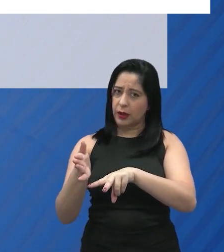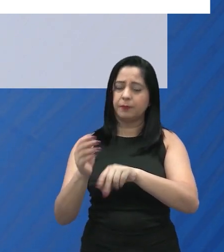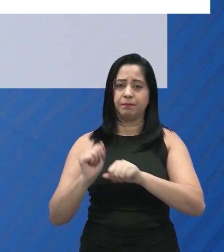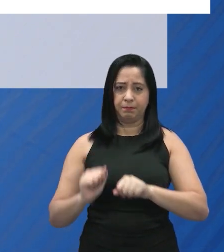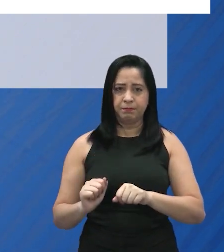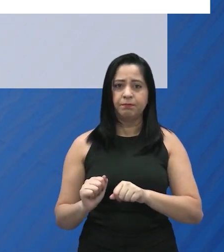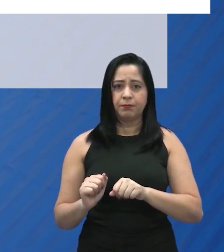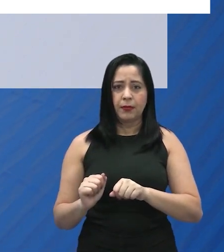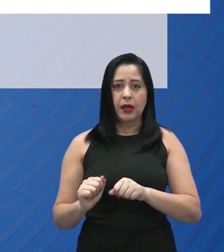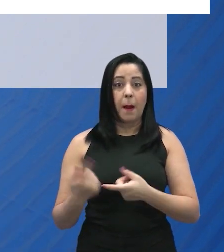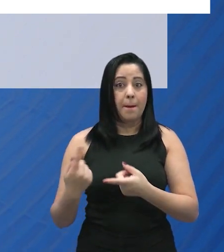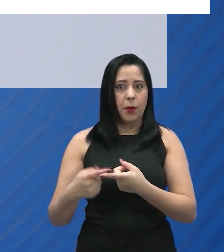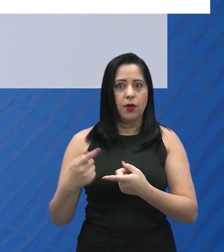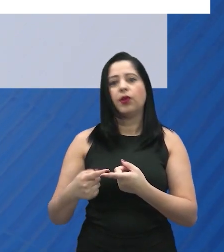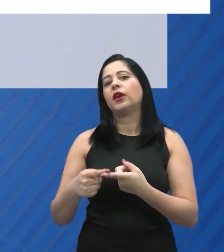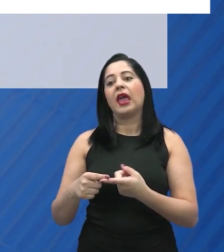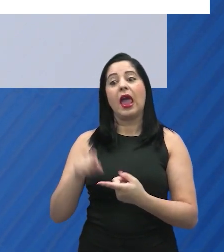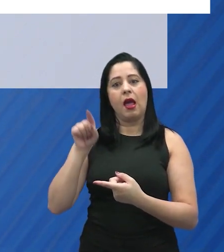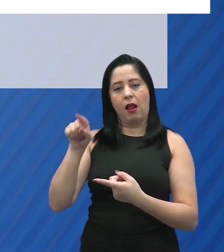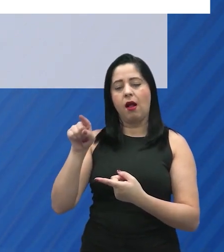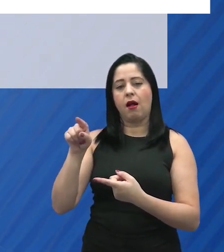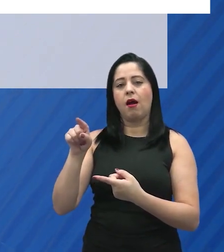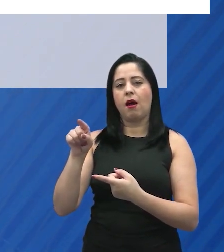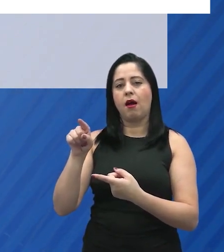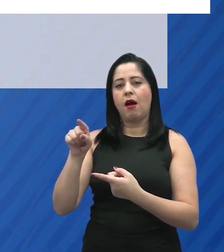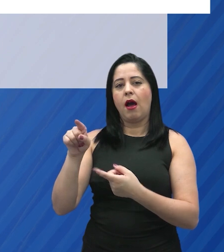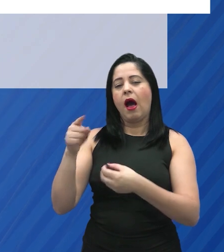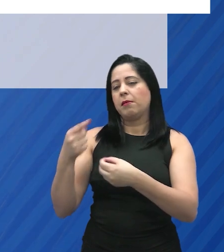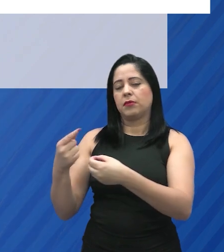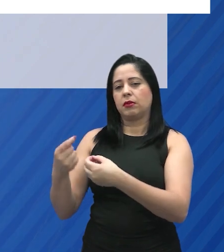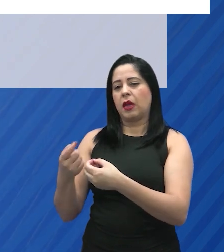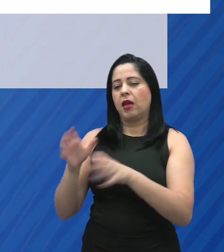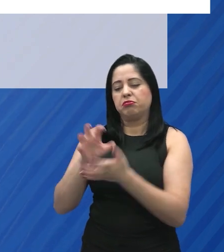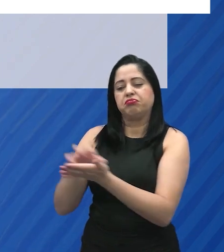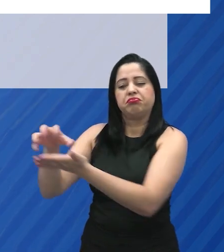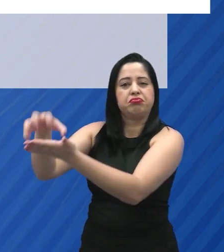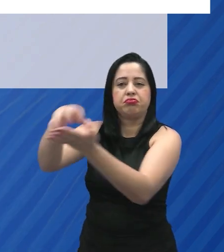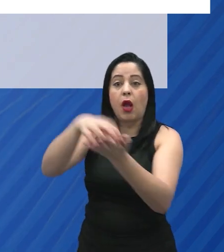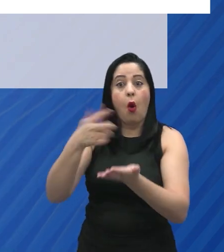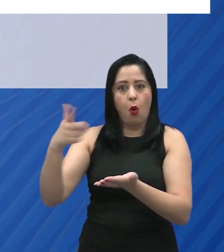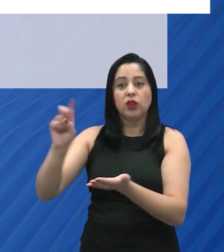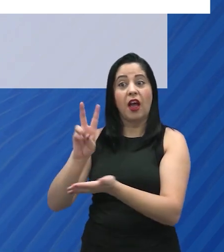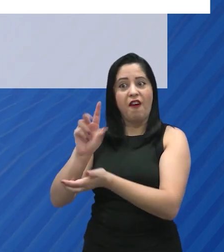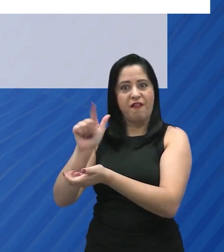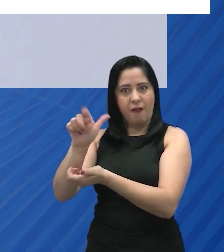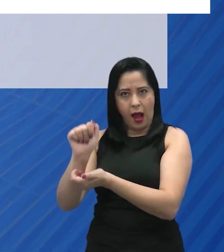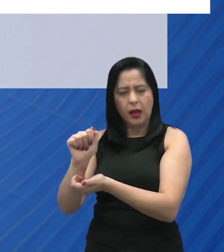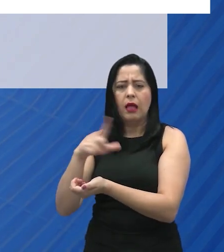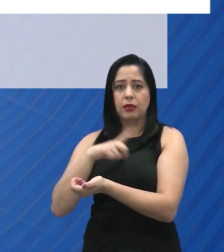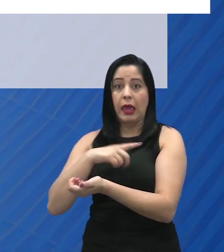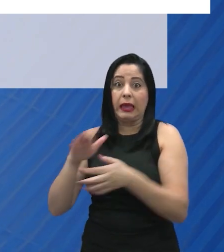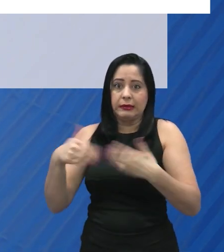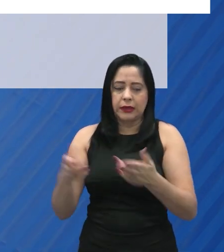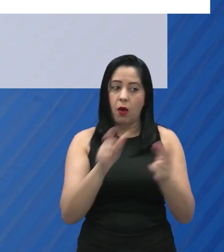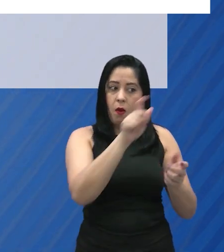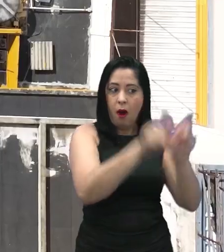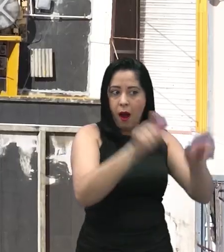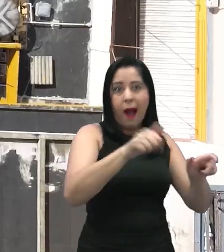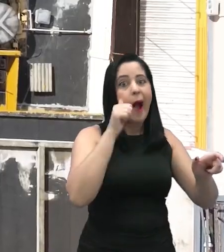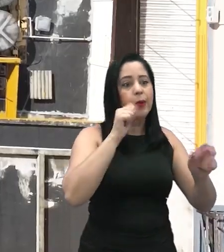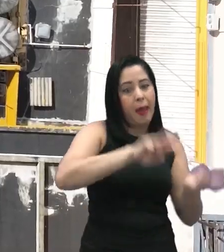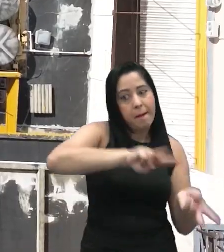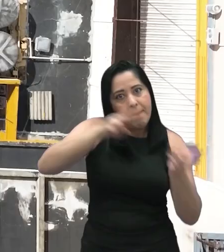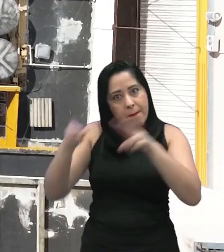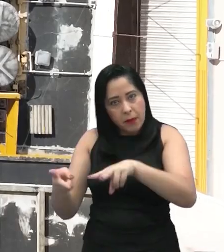foram concluídas, uma vez que havia disponibilidade de vagas em outras unidades femininas da região.